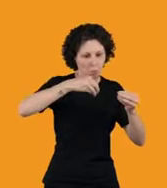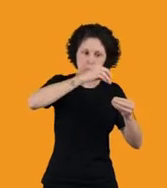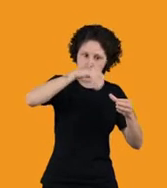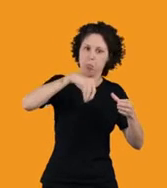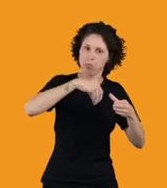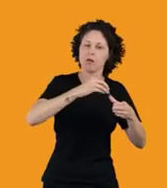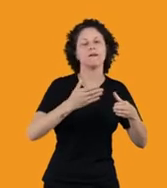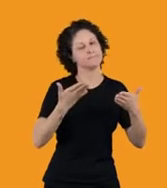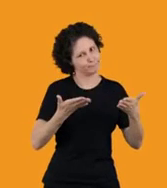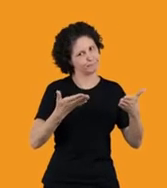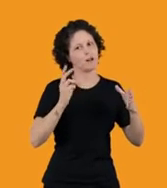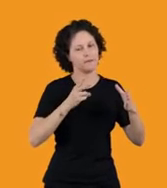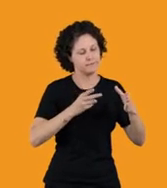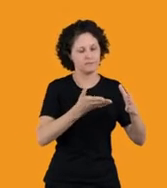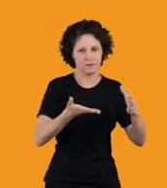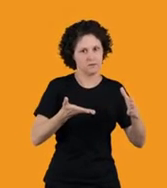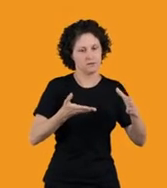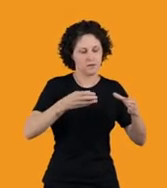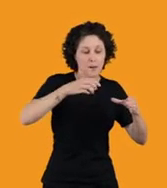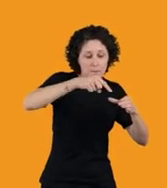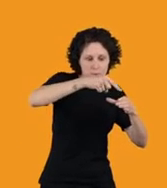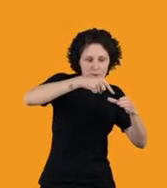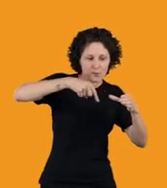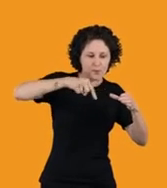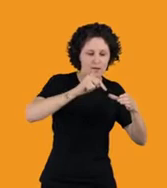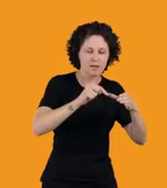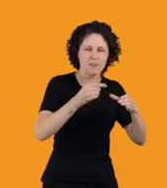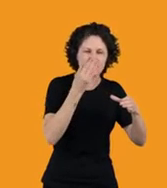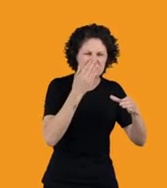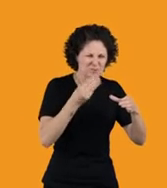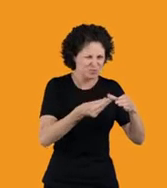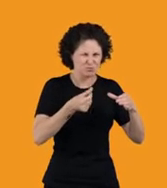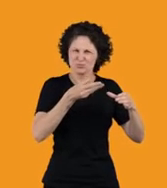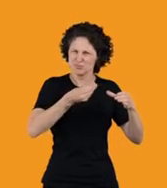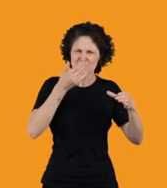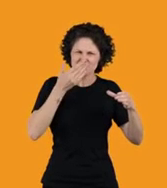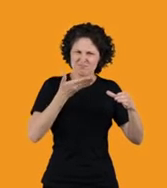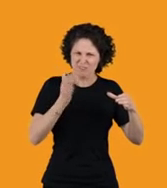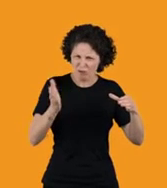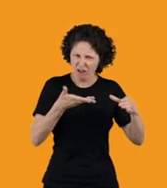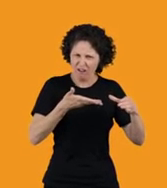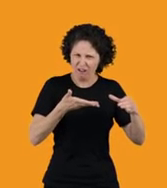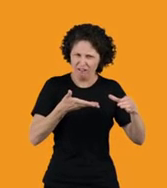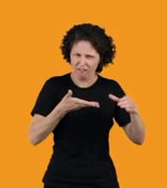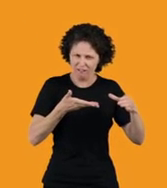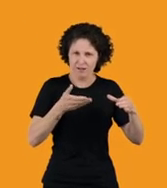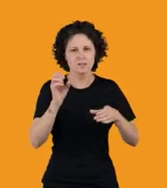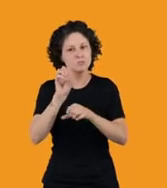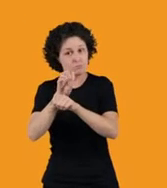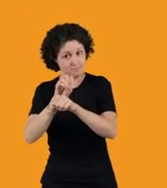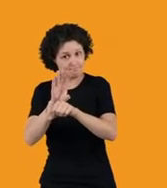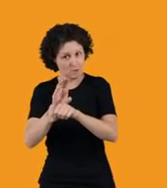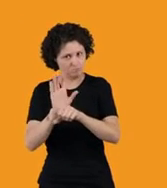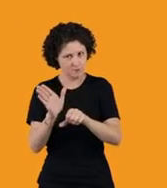se misturem. E é nela que encontramos a proteína que produz aquele cheiro característico do ovo.